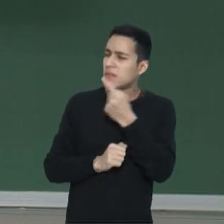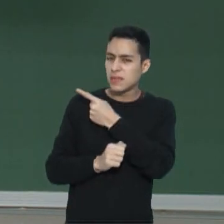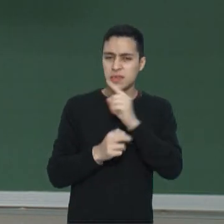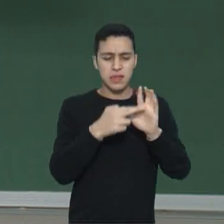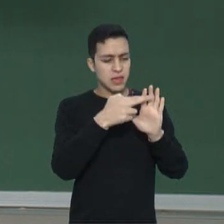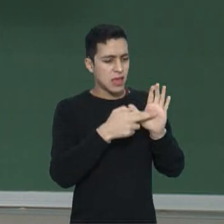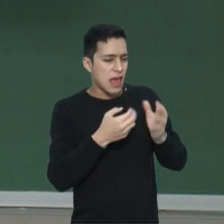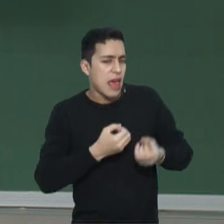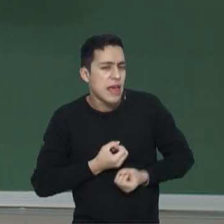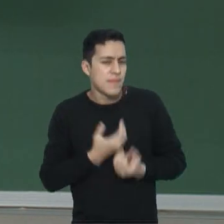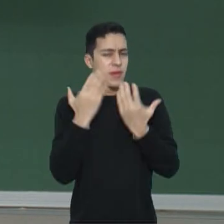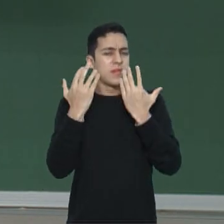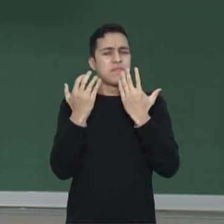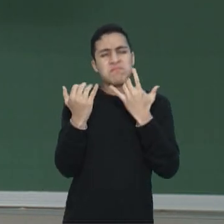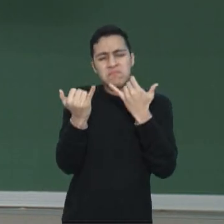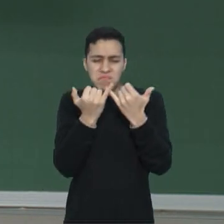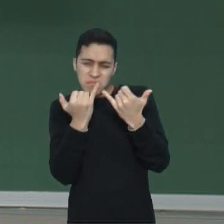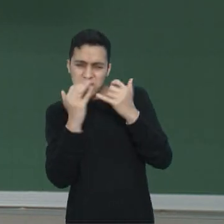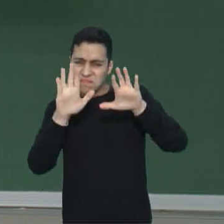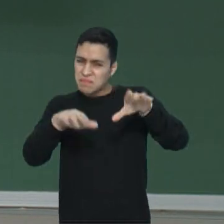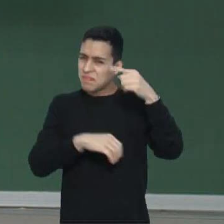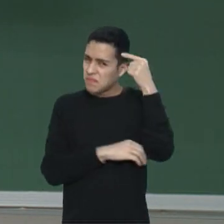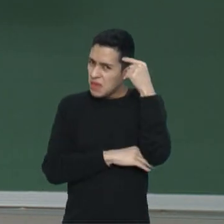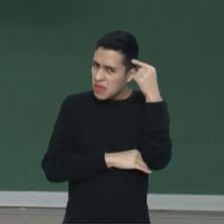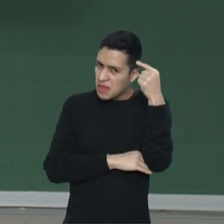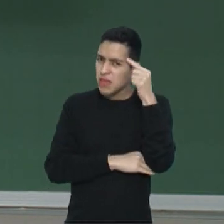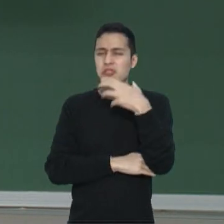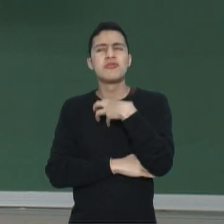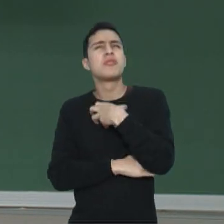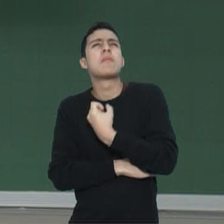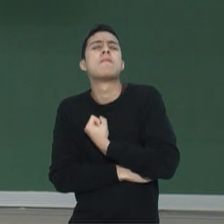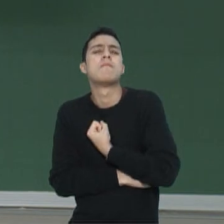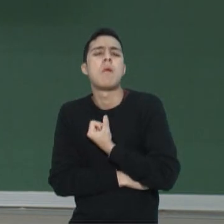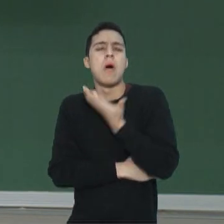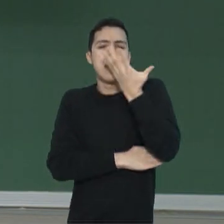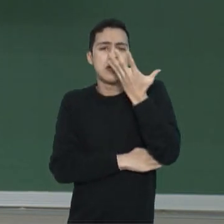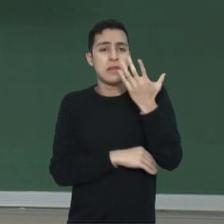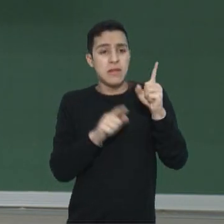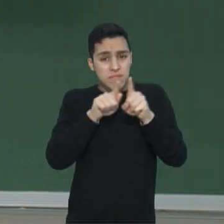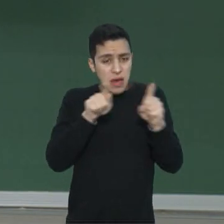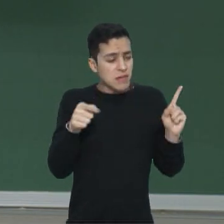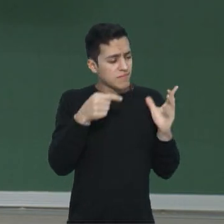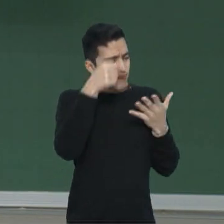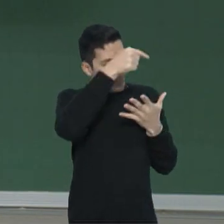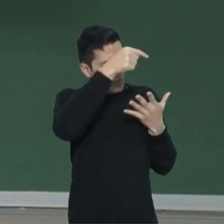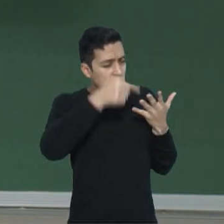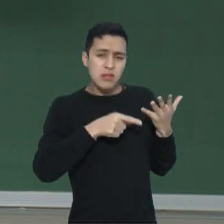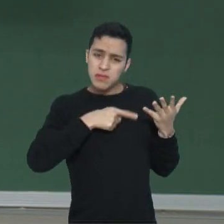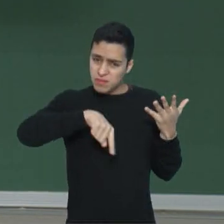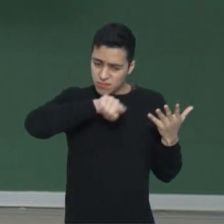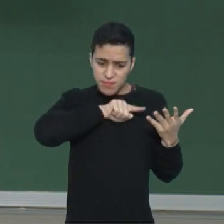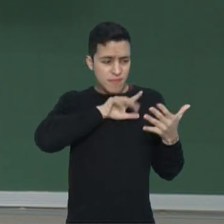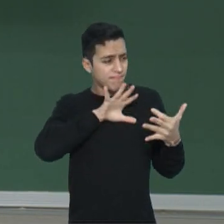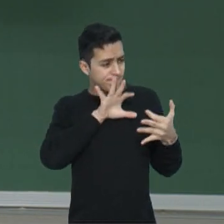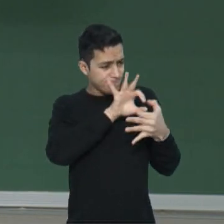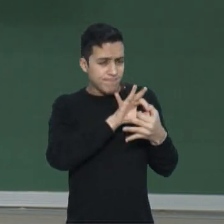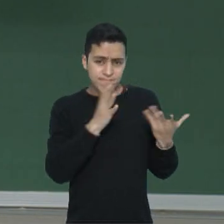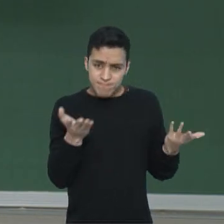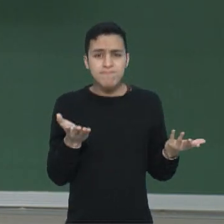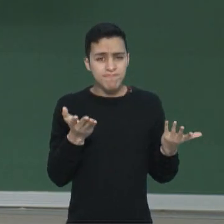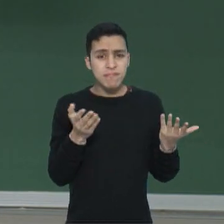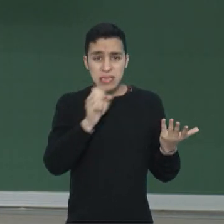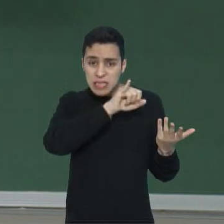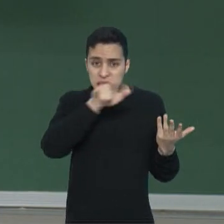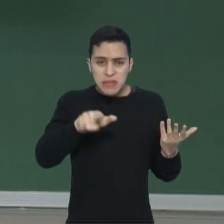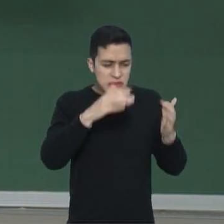regras poéticas aqui, se nós pensarmos mesmo de uma maneira poética, são coisas que cumprimos. E se fossem cumpridas com